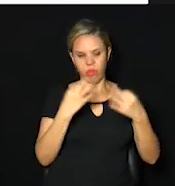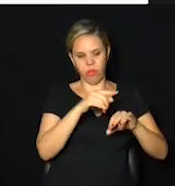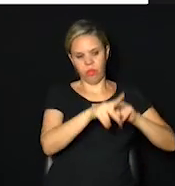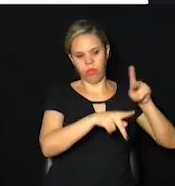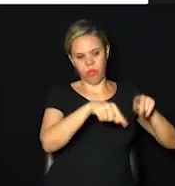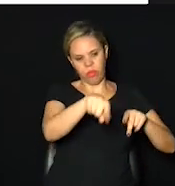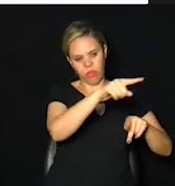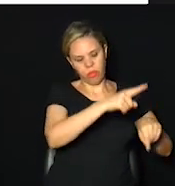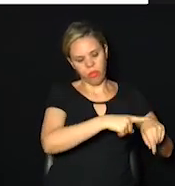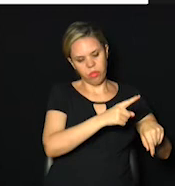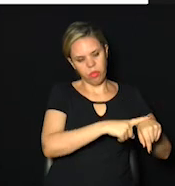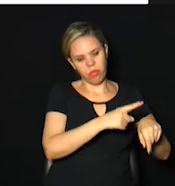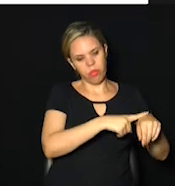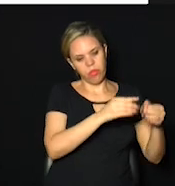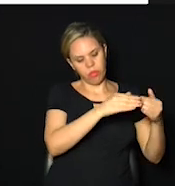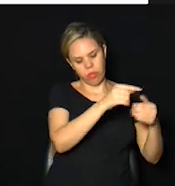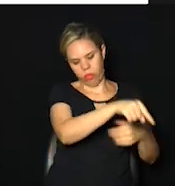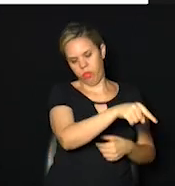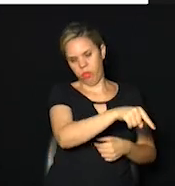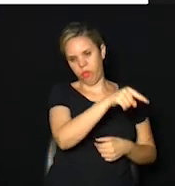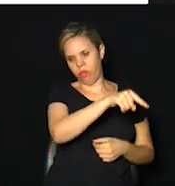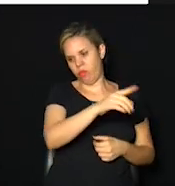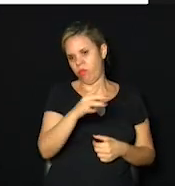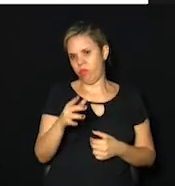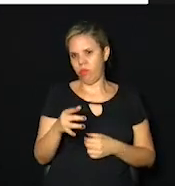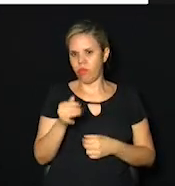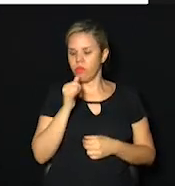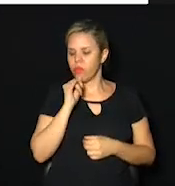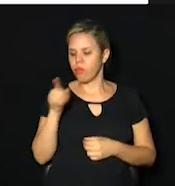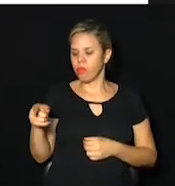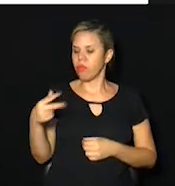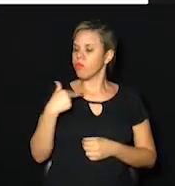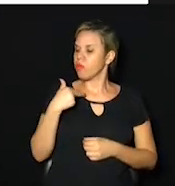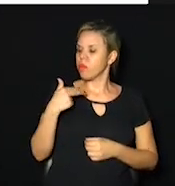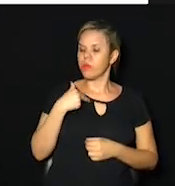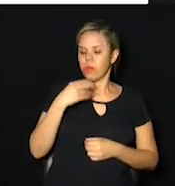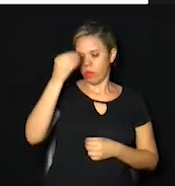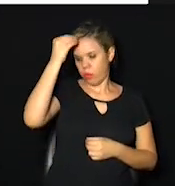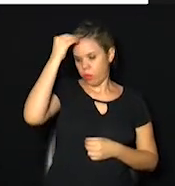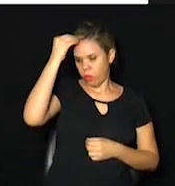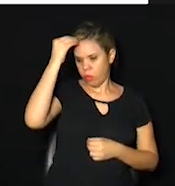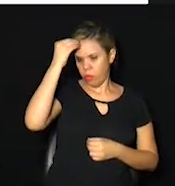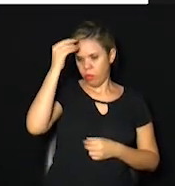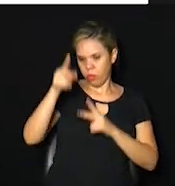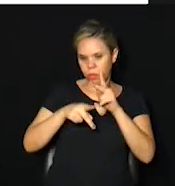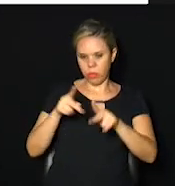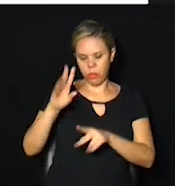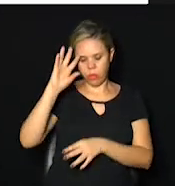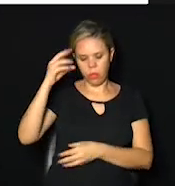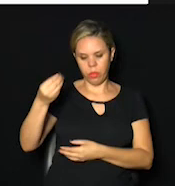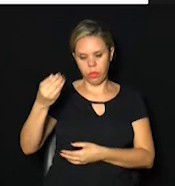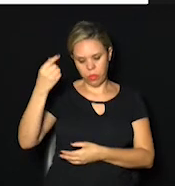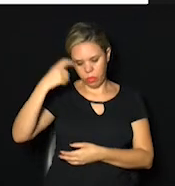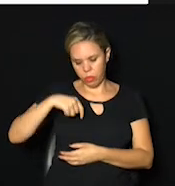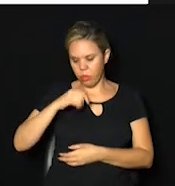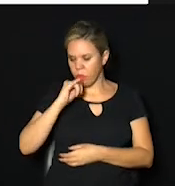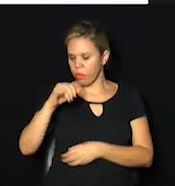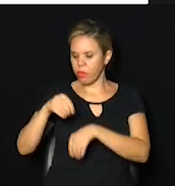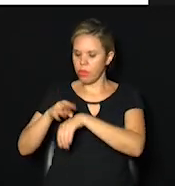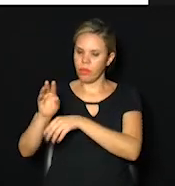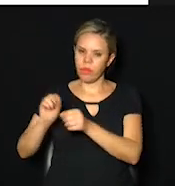neste momento estão concordando. Você não pode colocar a culpa de as pessoas não compreenderem o que você faz